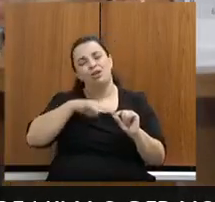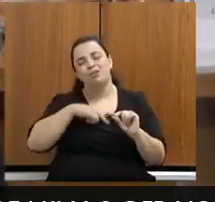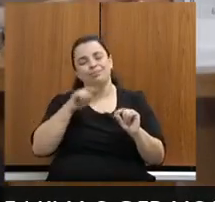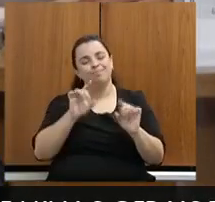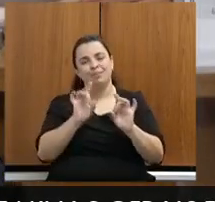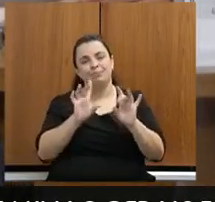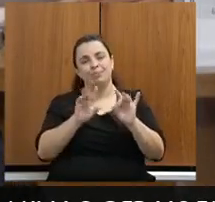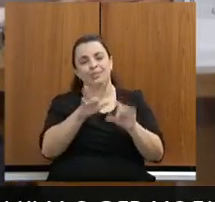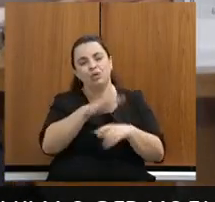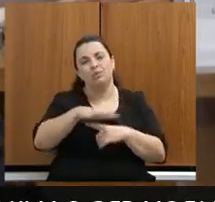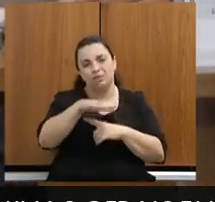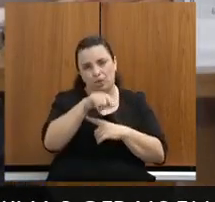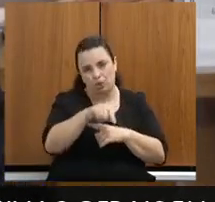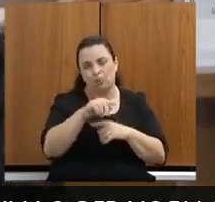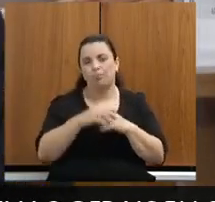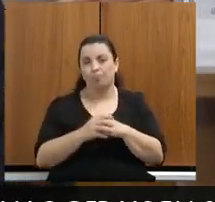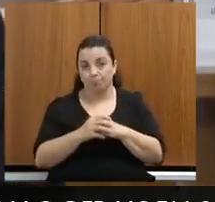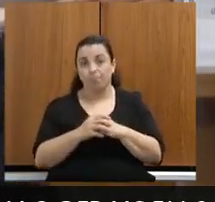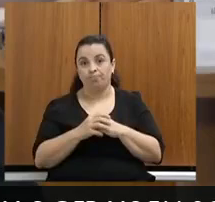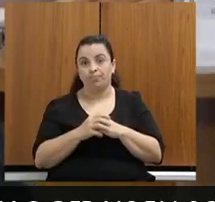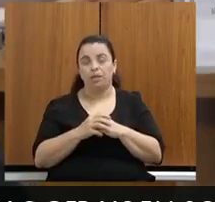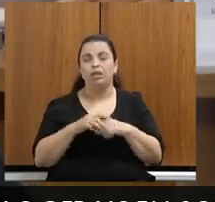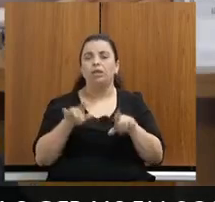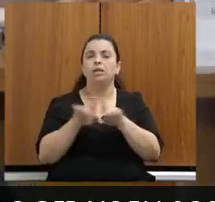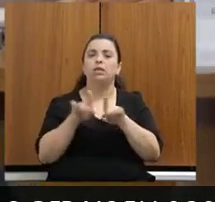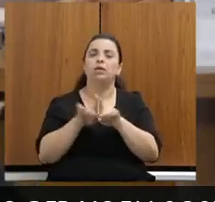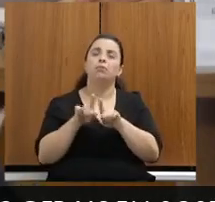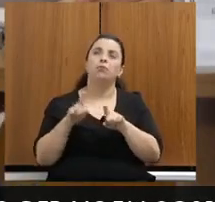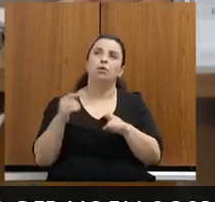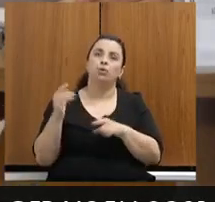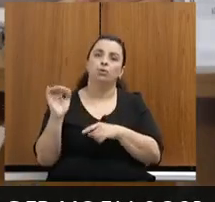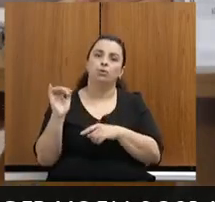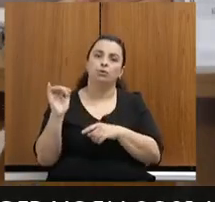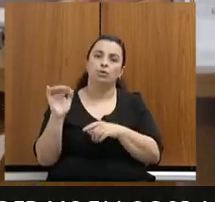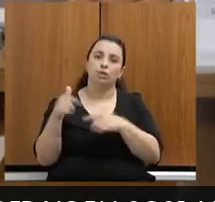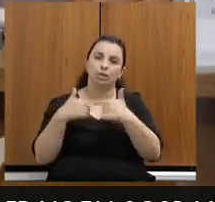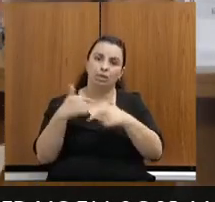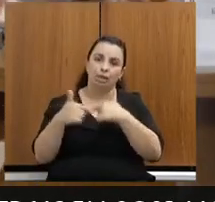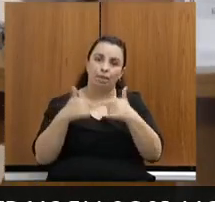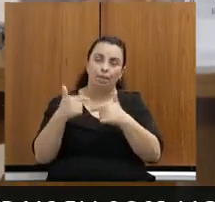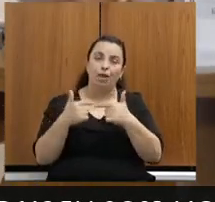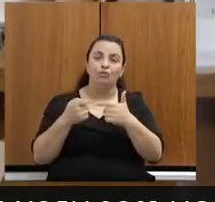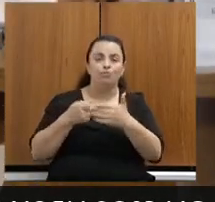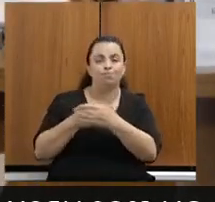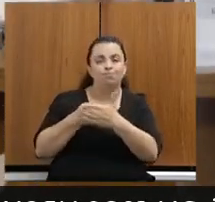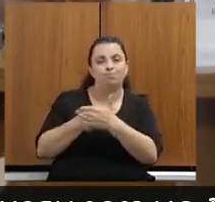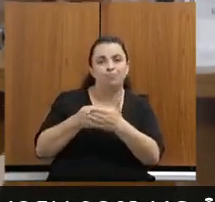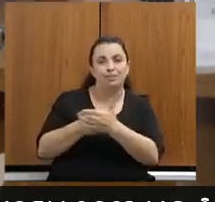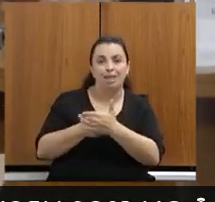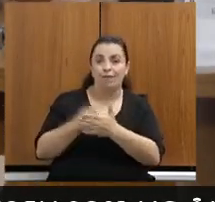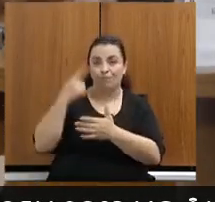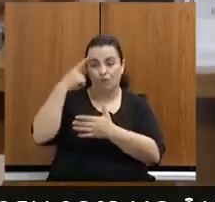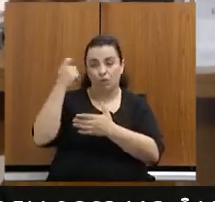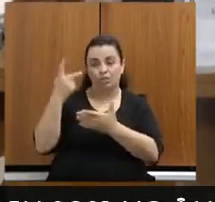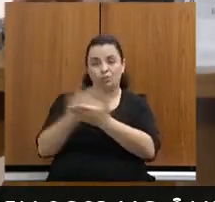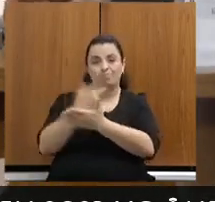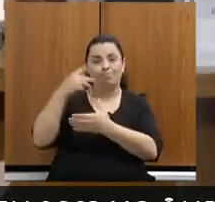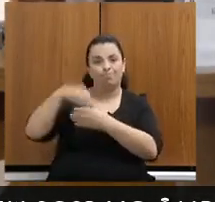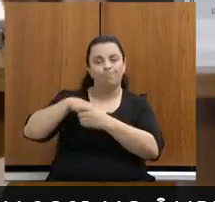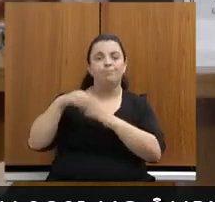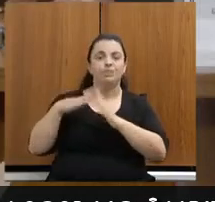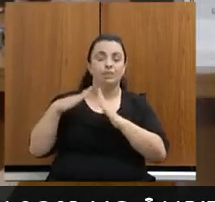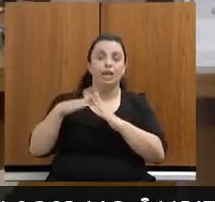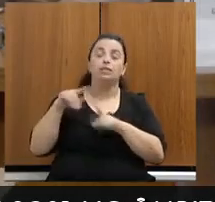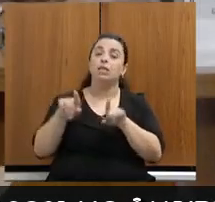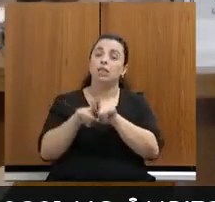dos olhos e com relação também é o trabalho de do eixo de enfrentamento à violência do e também é da nossa Secretaria de prevenção